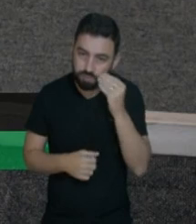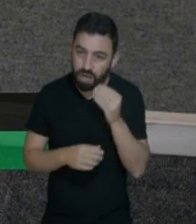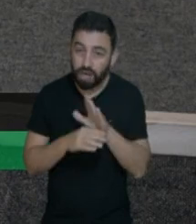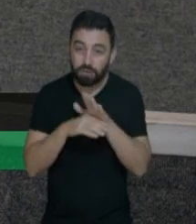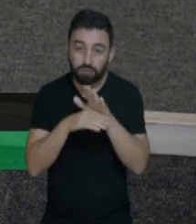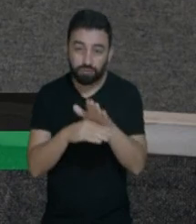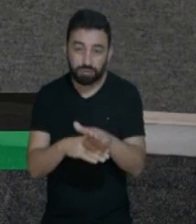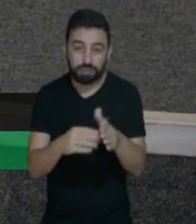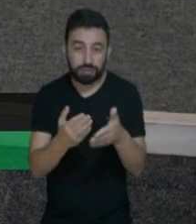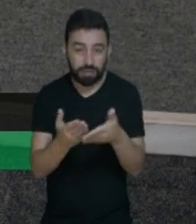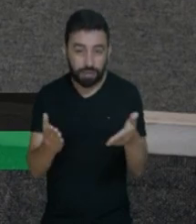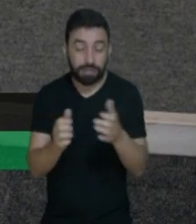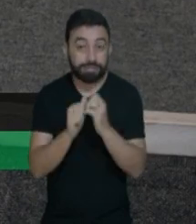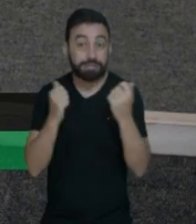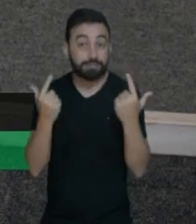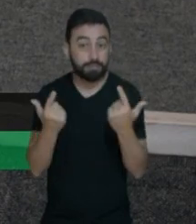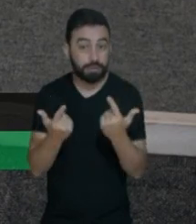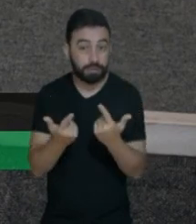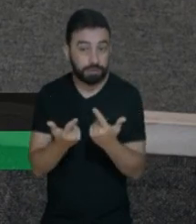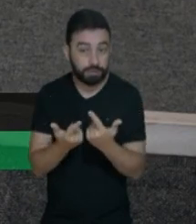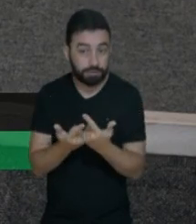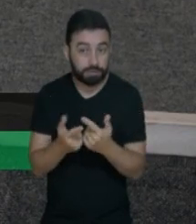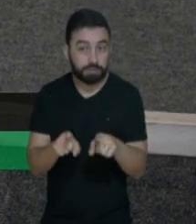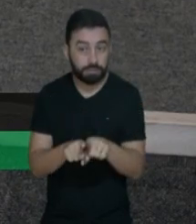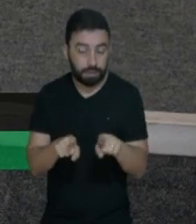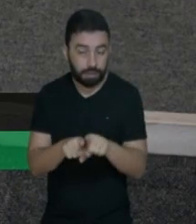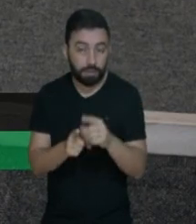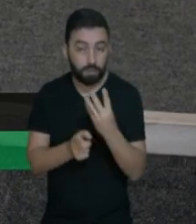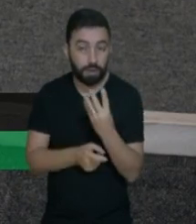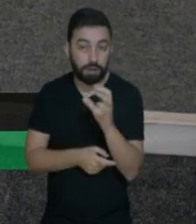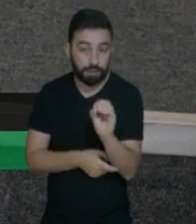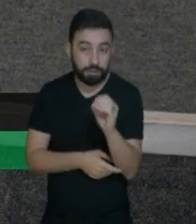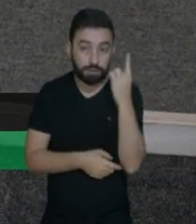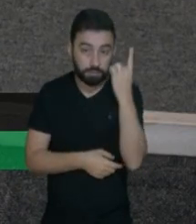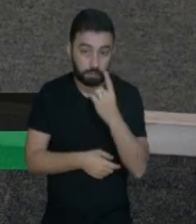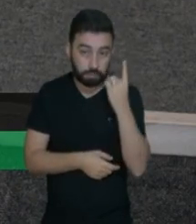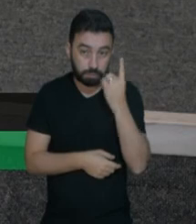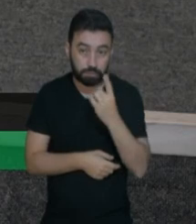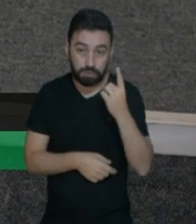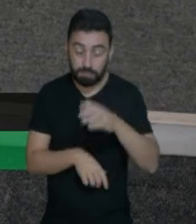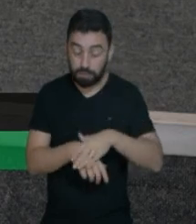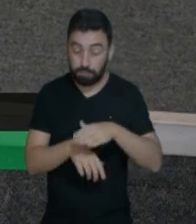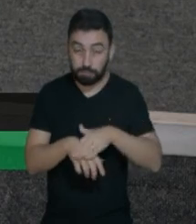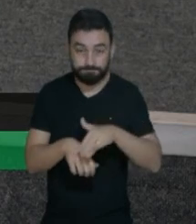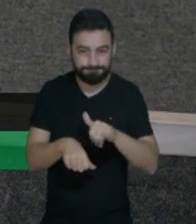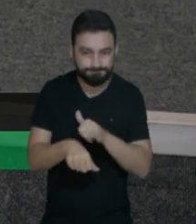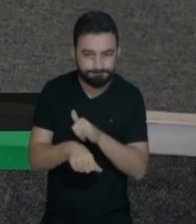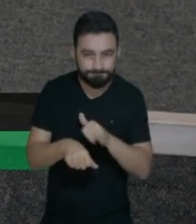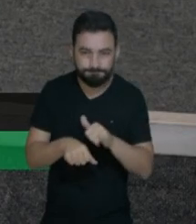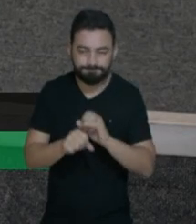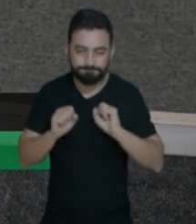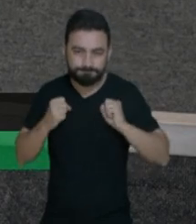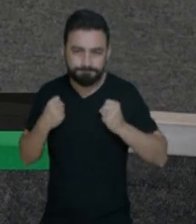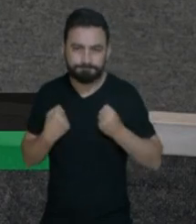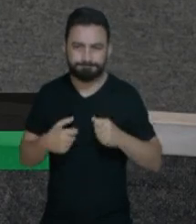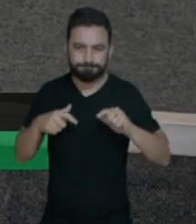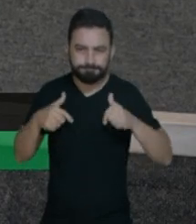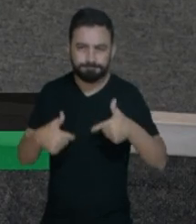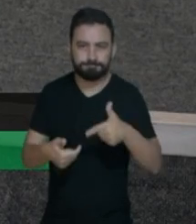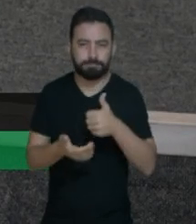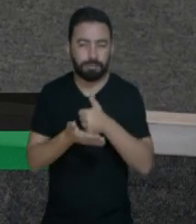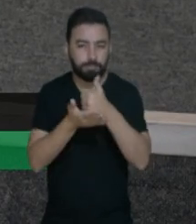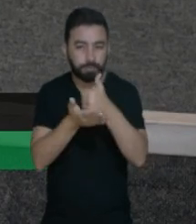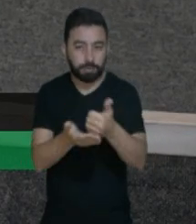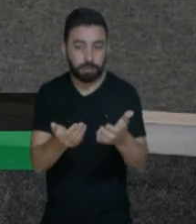nesse sentido a Assembleia Legislativa como um todo e os 40 Deputados tem feito ações muito proativas no sentido de prestar auxílio